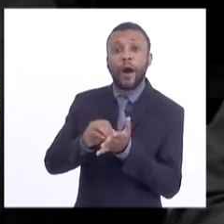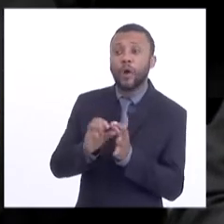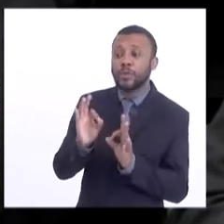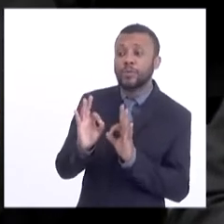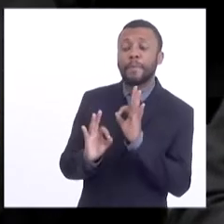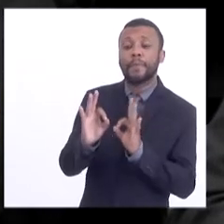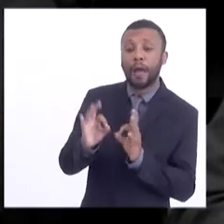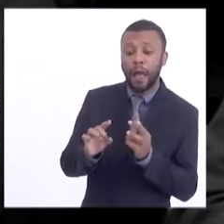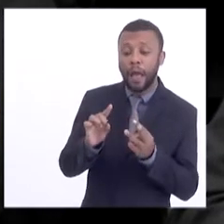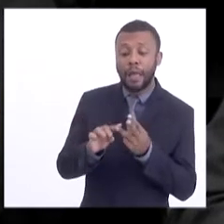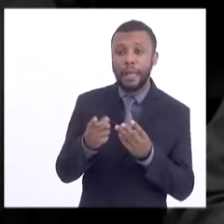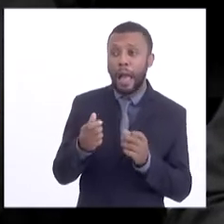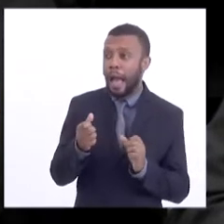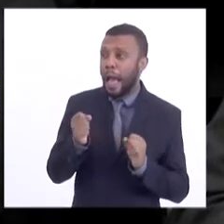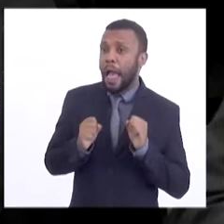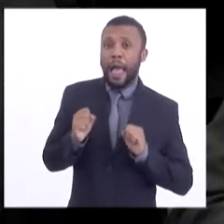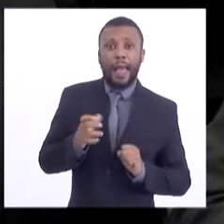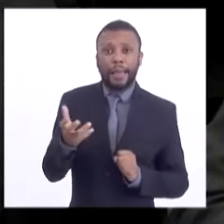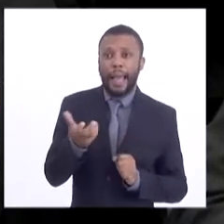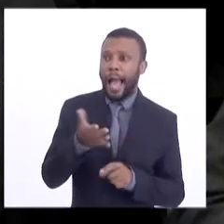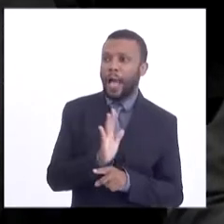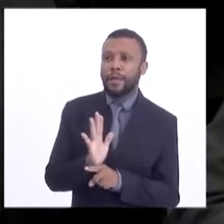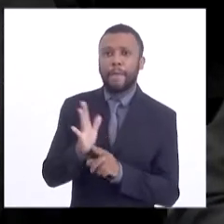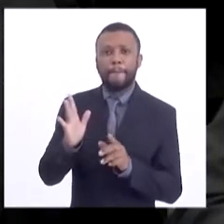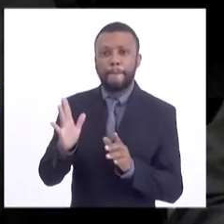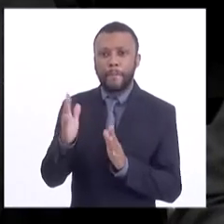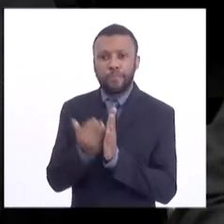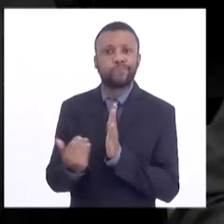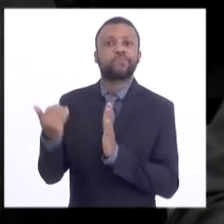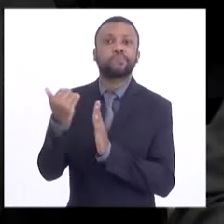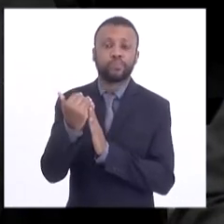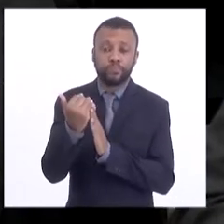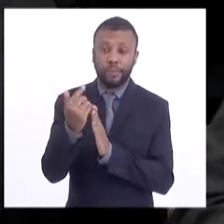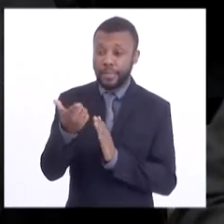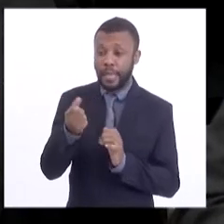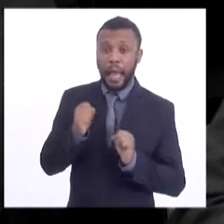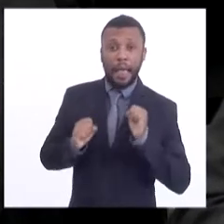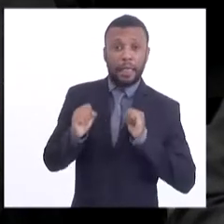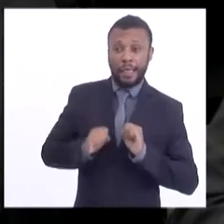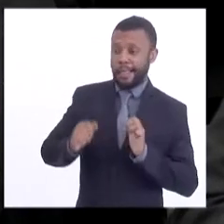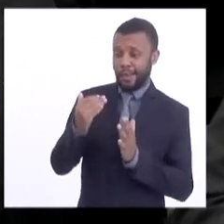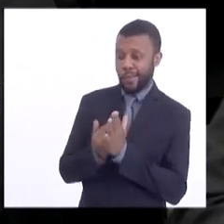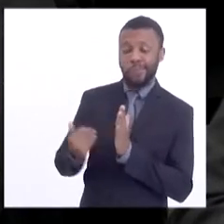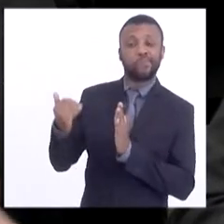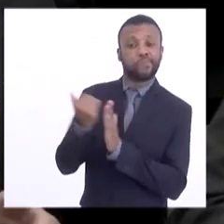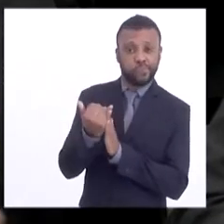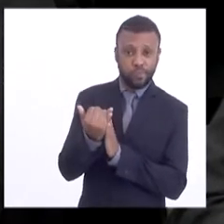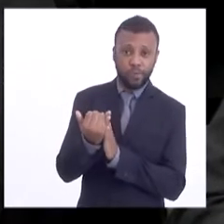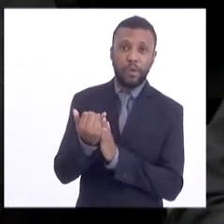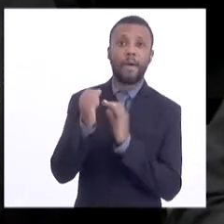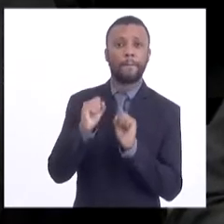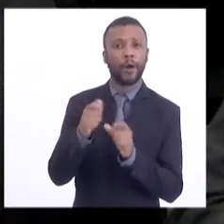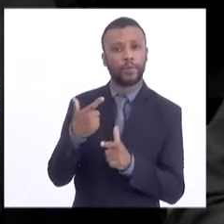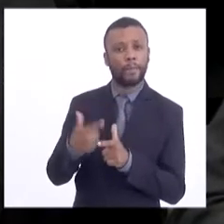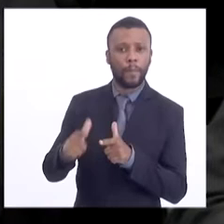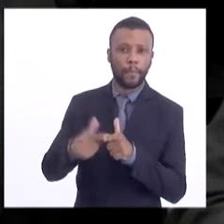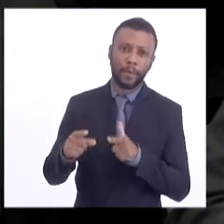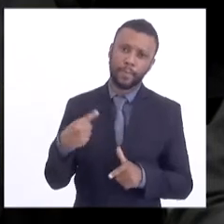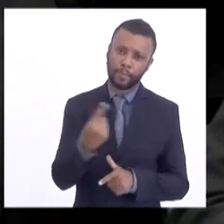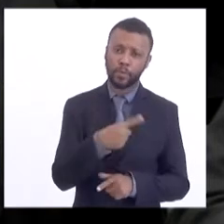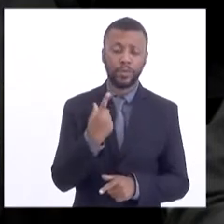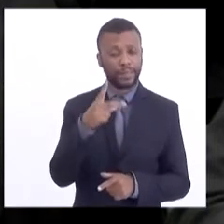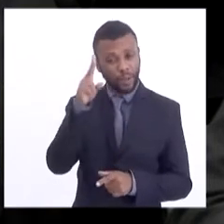excesso de entusiasmo às vezes ele pode causar um problema para gente e às vezes como a gente tem um histórico